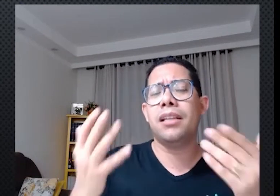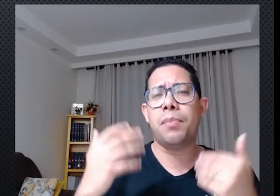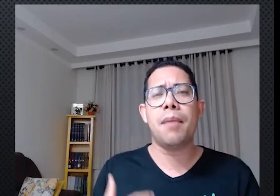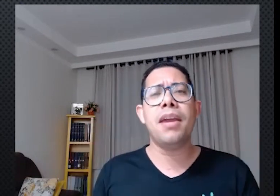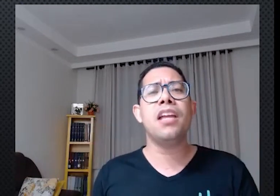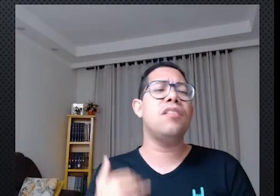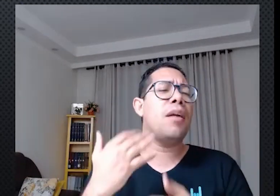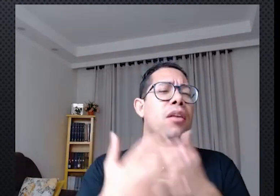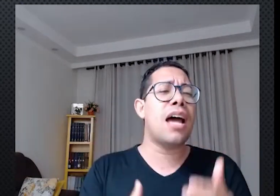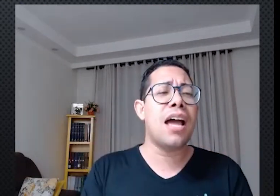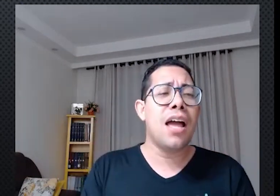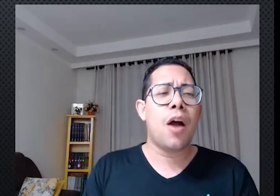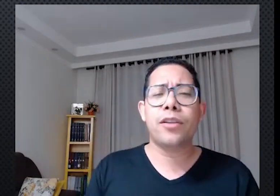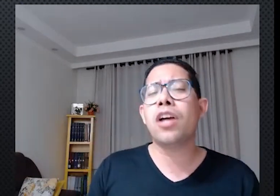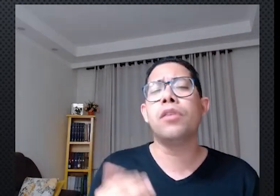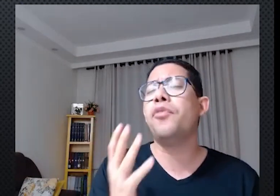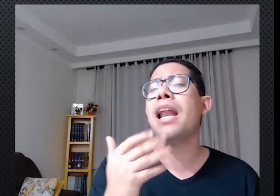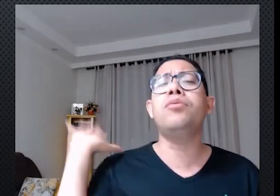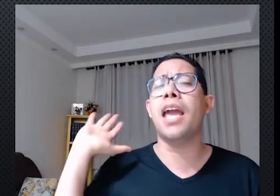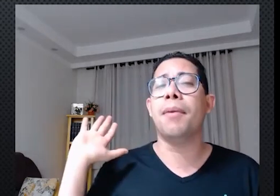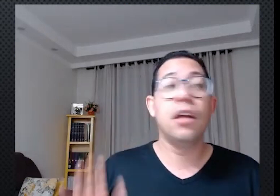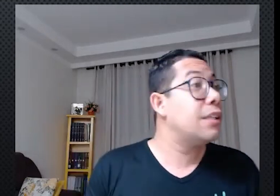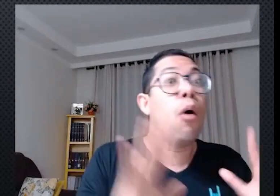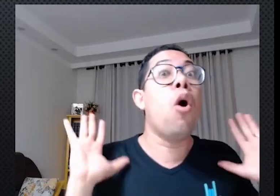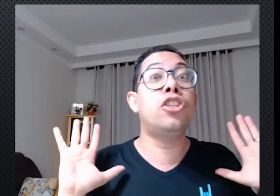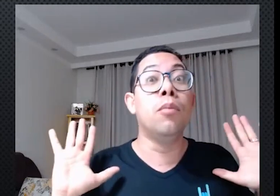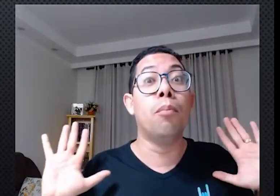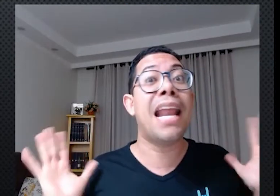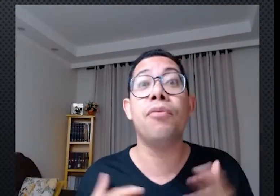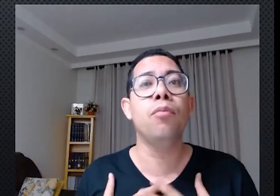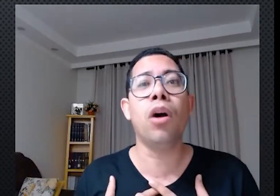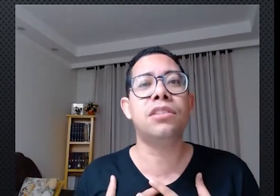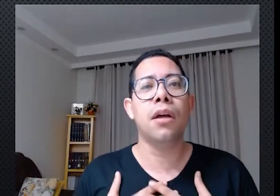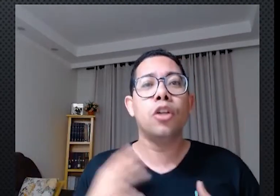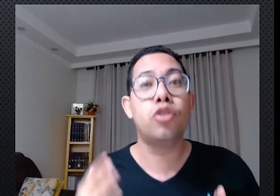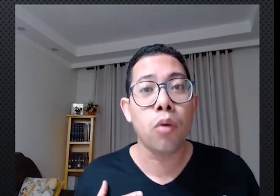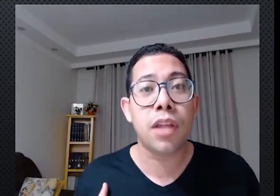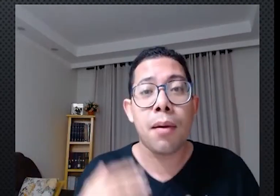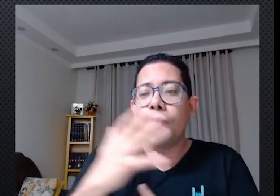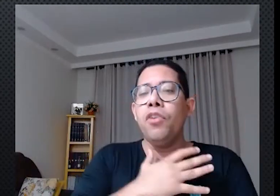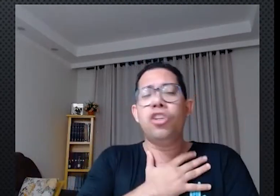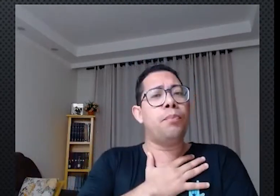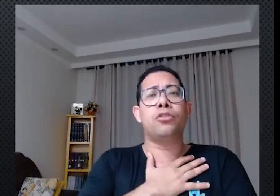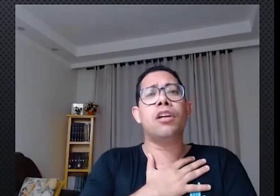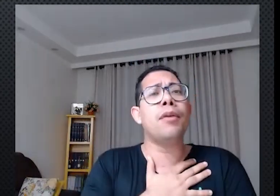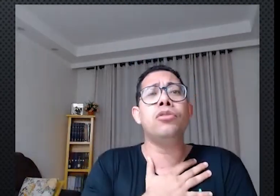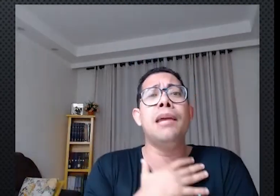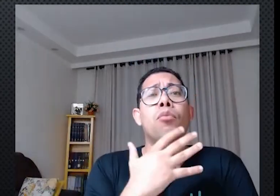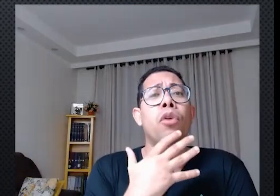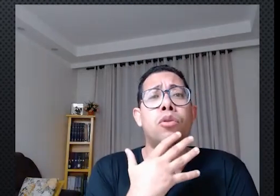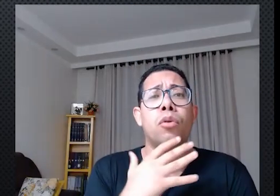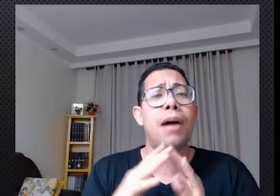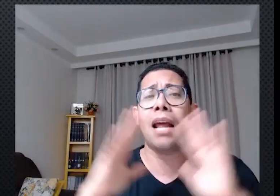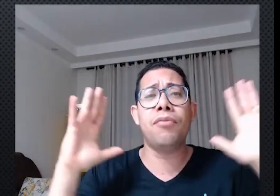pregar antecipadamente, que vai melhorar. O pastor, só vou falar o tema. Tá ótimo, maravilha. Nossa, só o tema. Vixe, pastor, já vai me ajudar